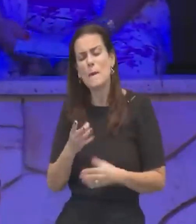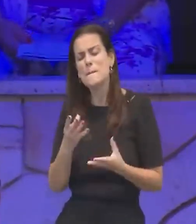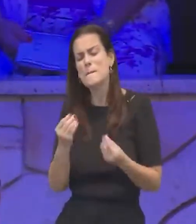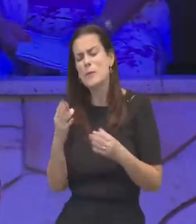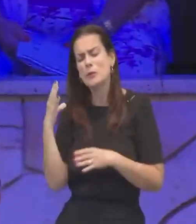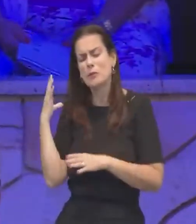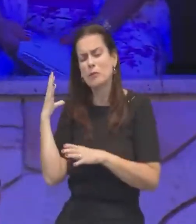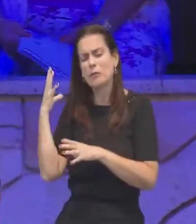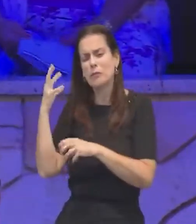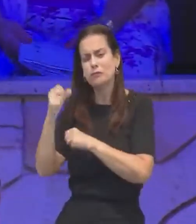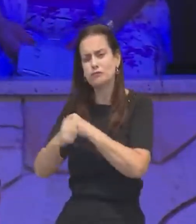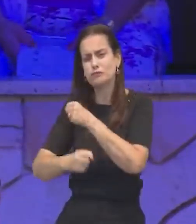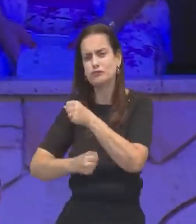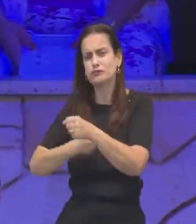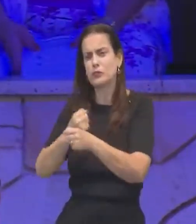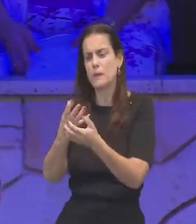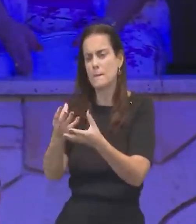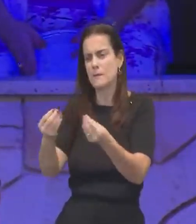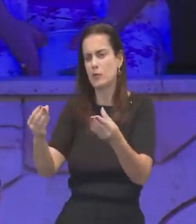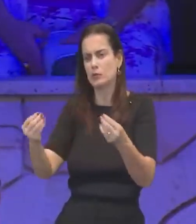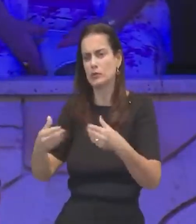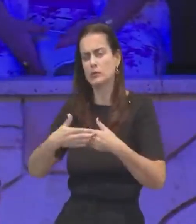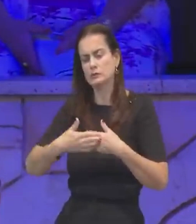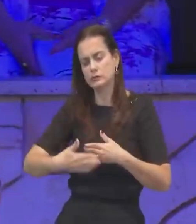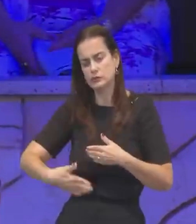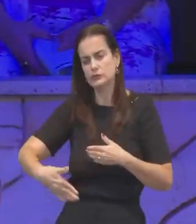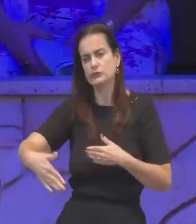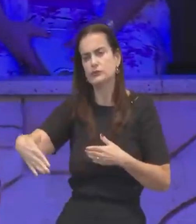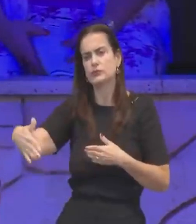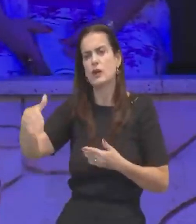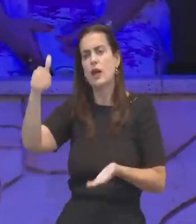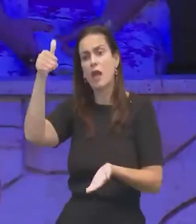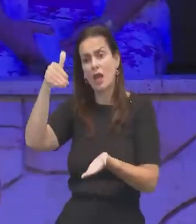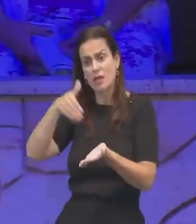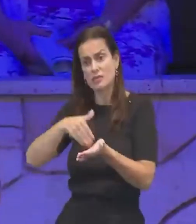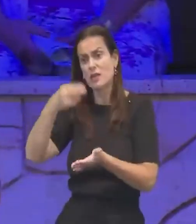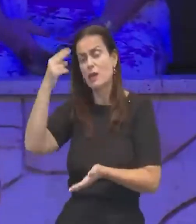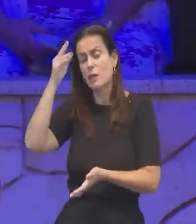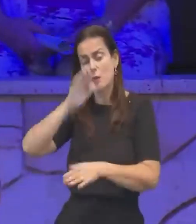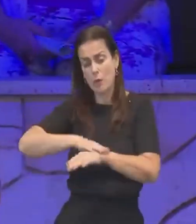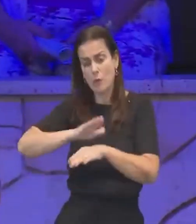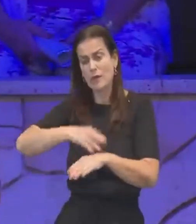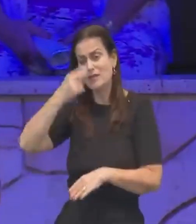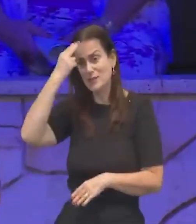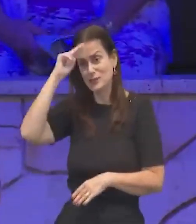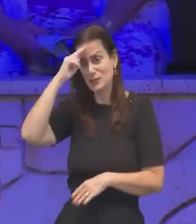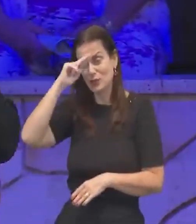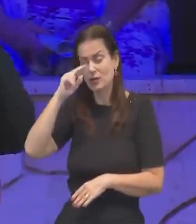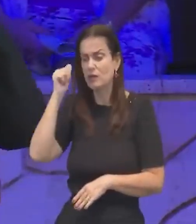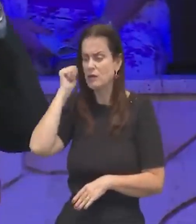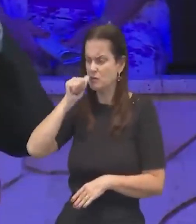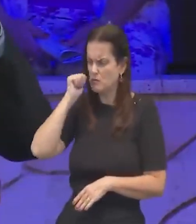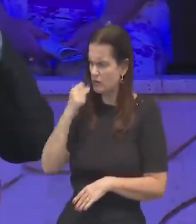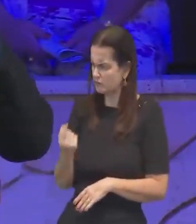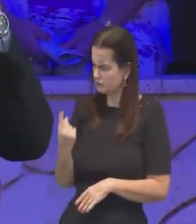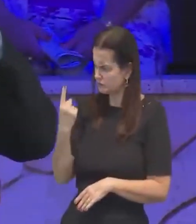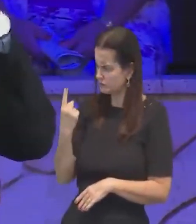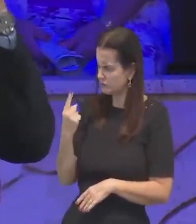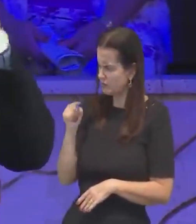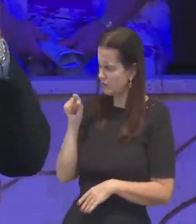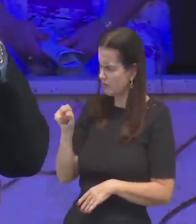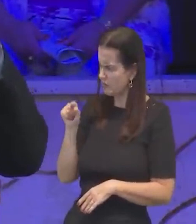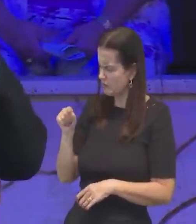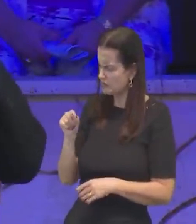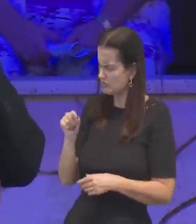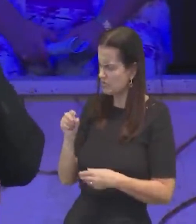muitos séculos, se arrastando até esse momento da história, quando nós vemos essa mulher reconhecendo esse